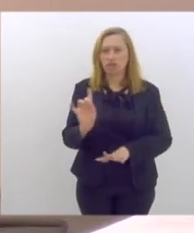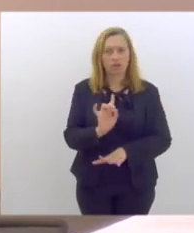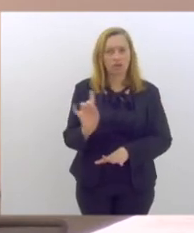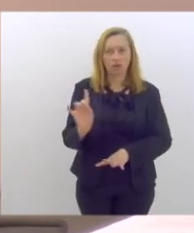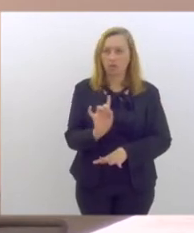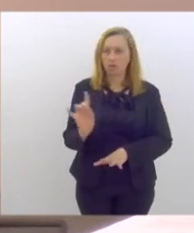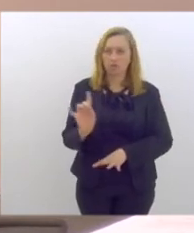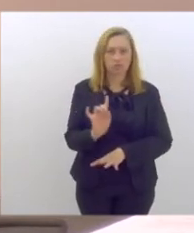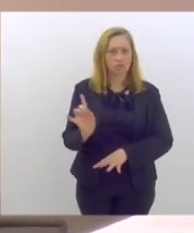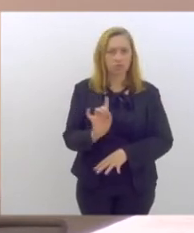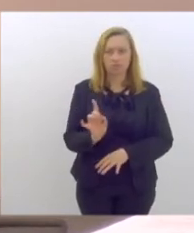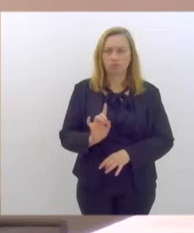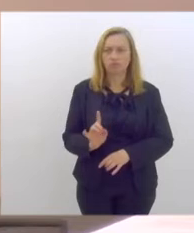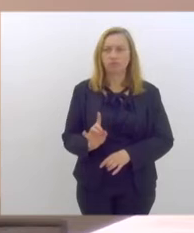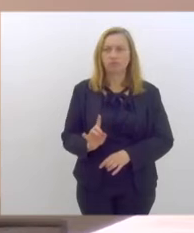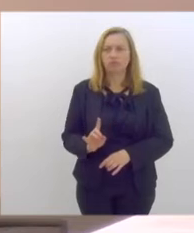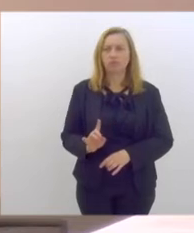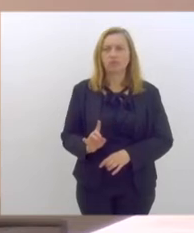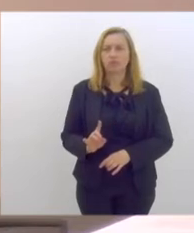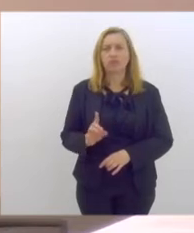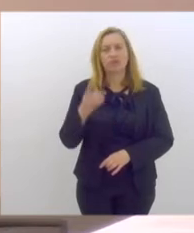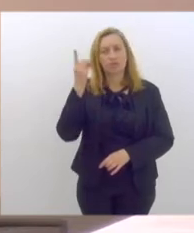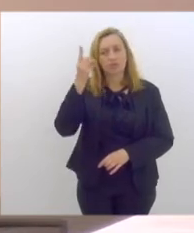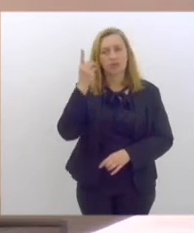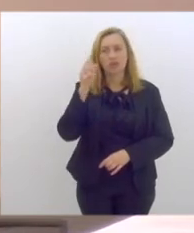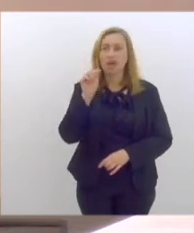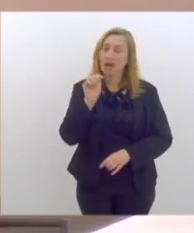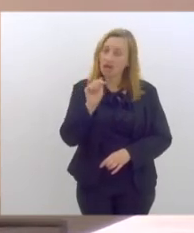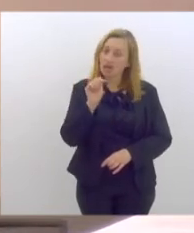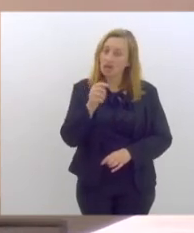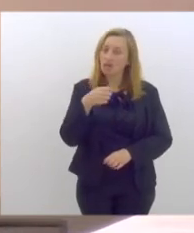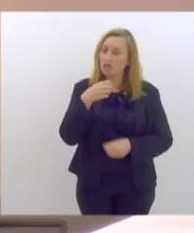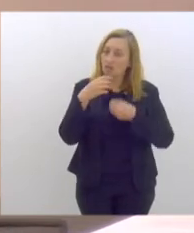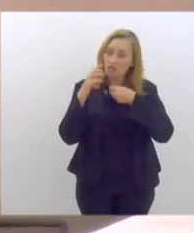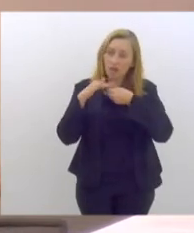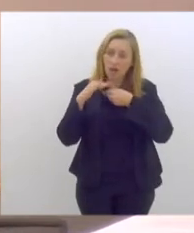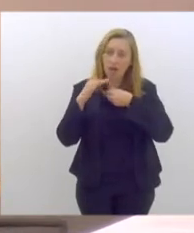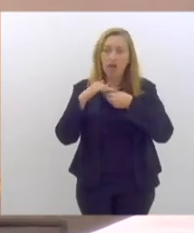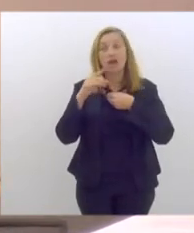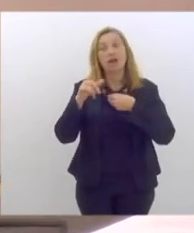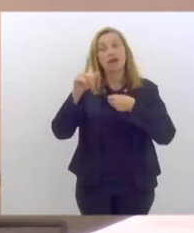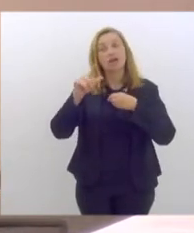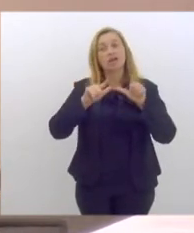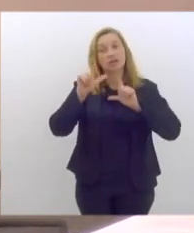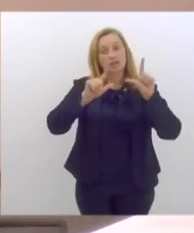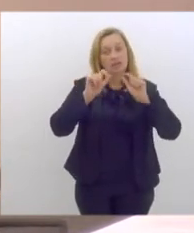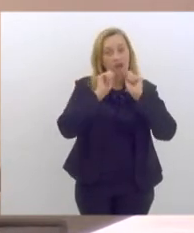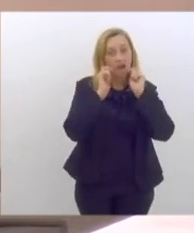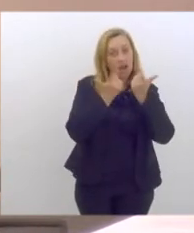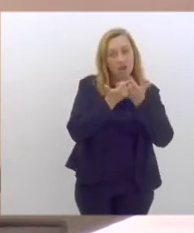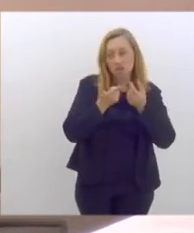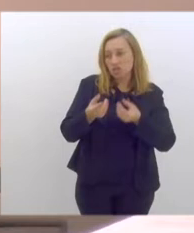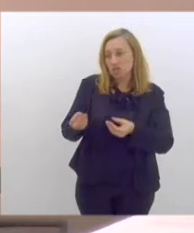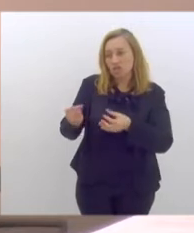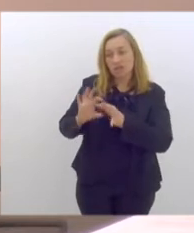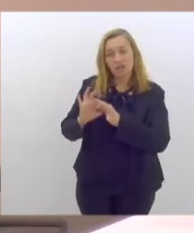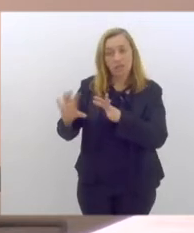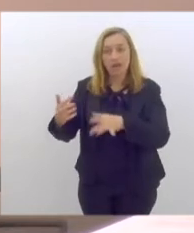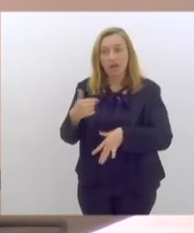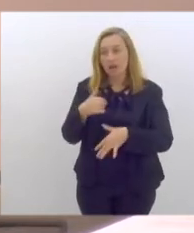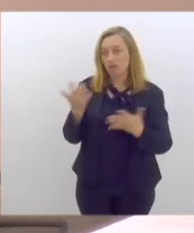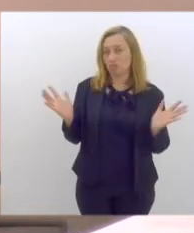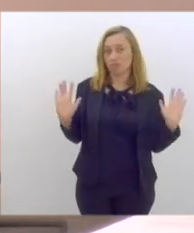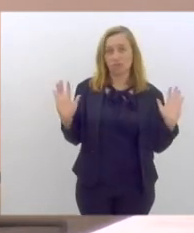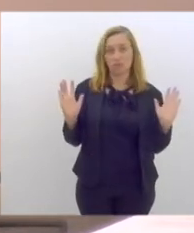aperta botão nenhum Deputado aqui a gente fala no microfone aí TV alerj é que tem que me dar a voz pô tá